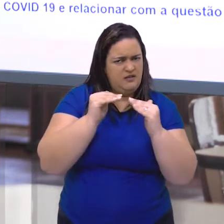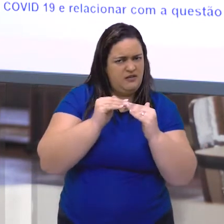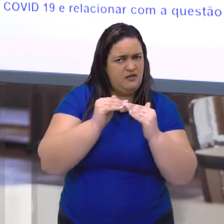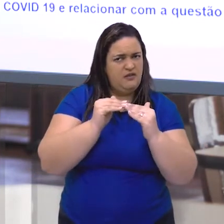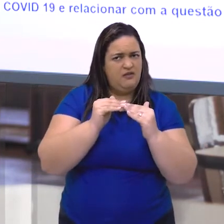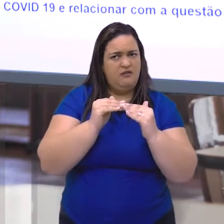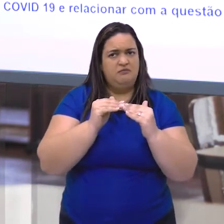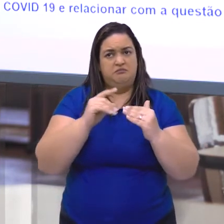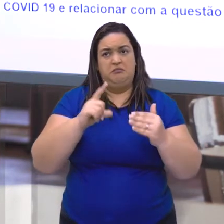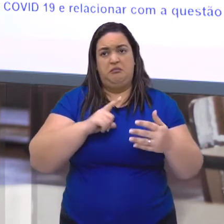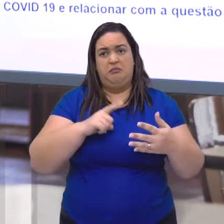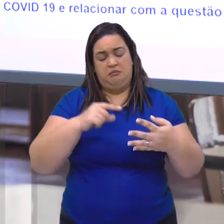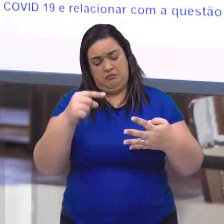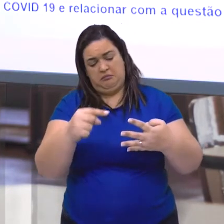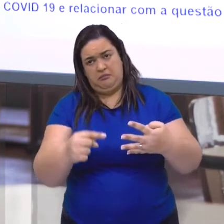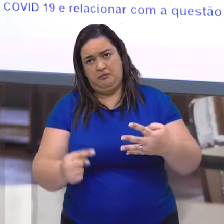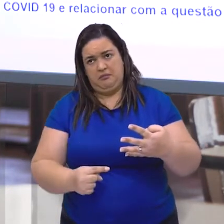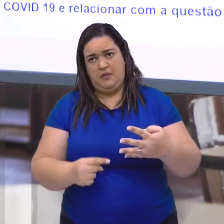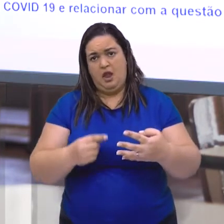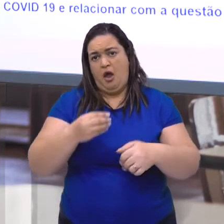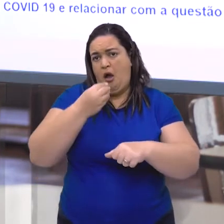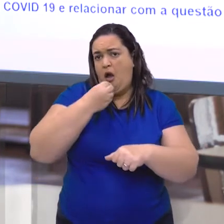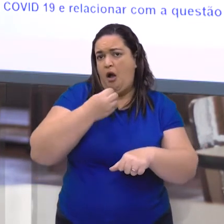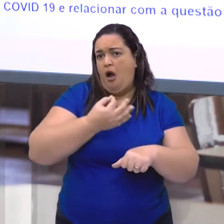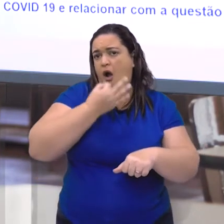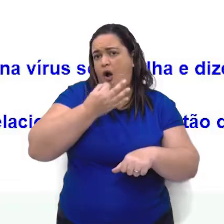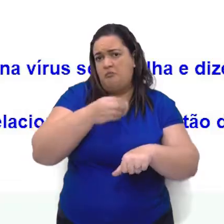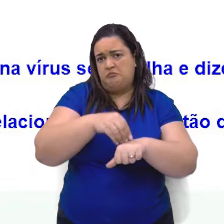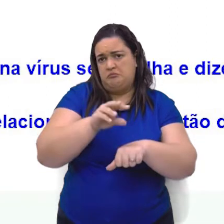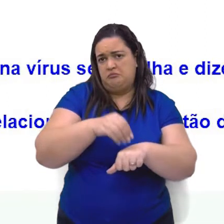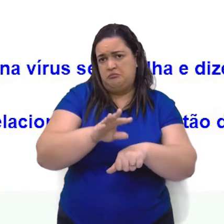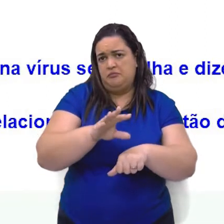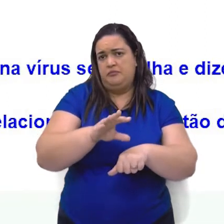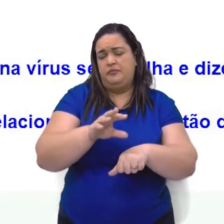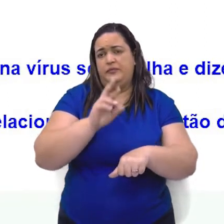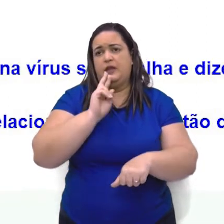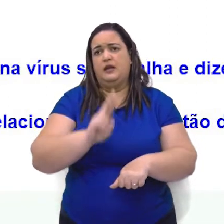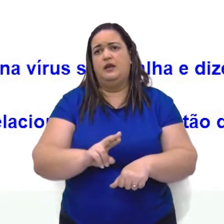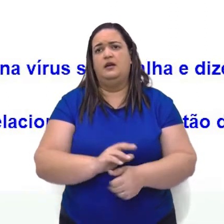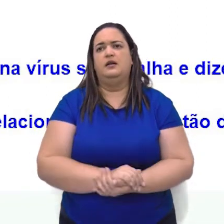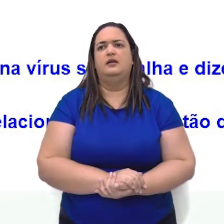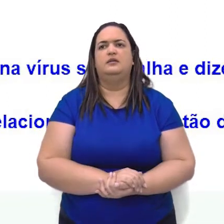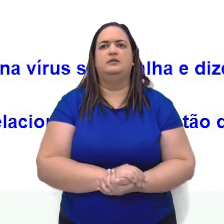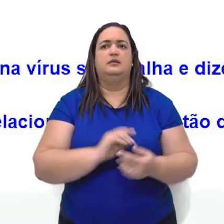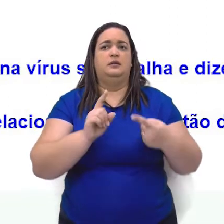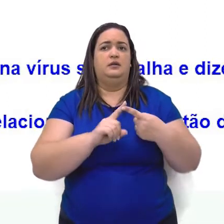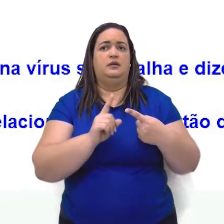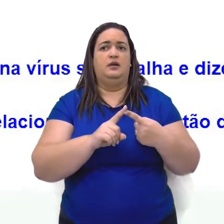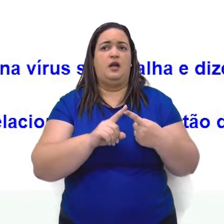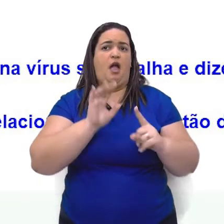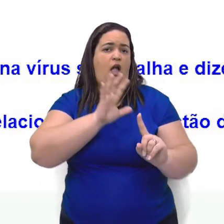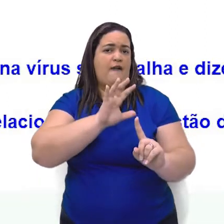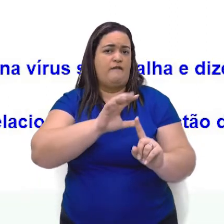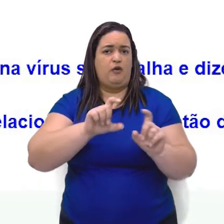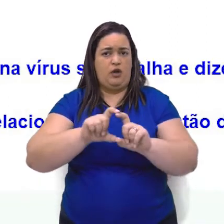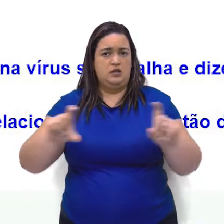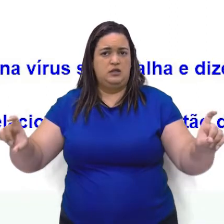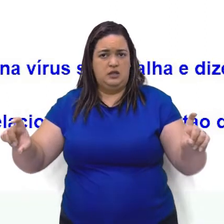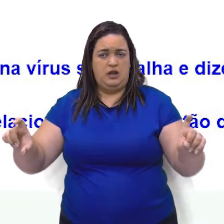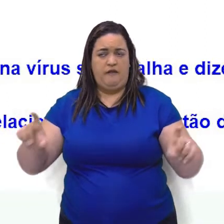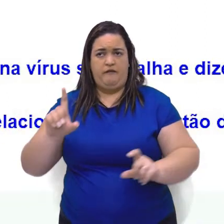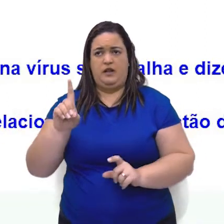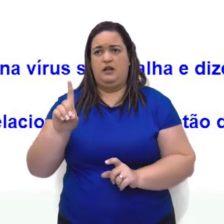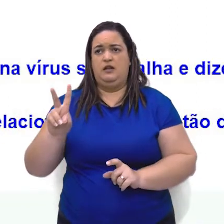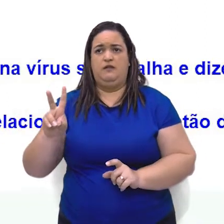poderia ter dado, que uma delas poderia ser a influência da frase do DVD, aquilo que chama a